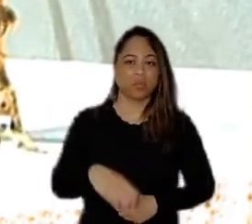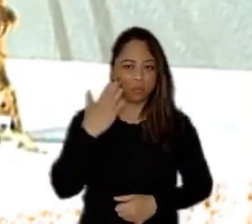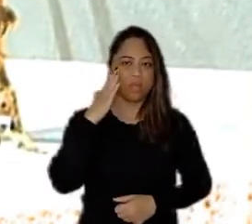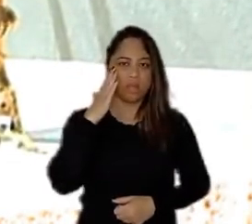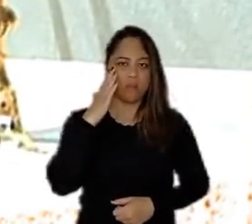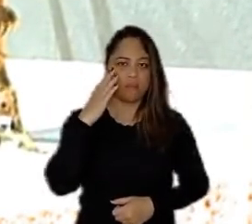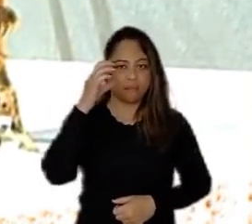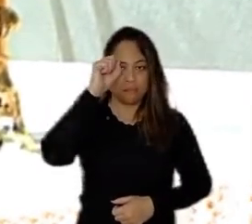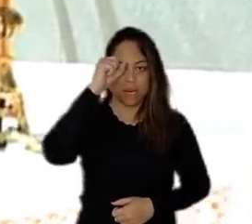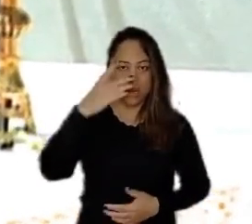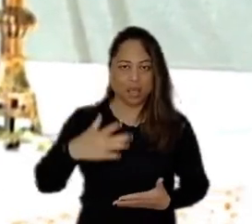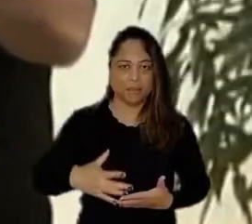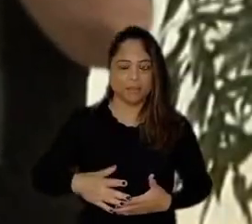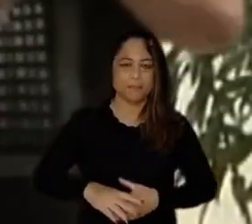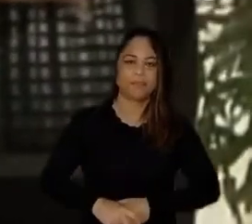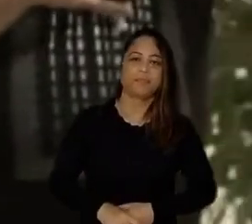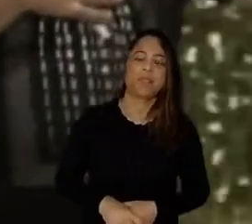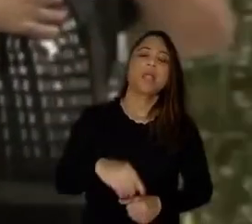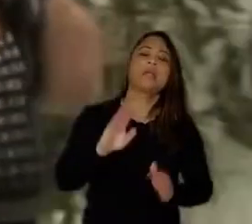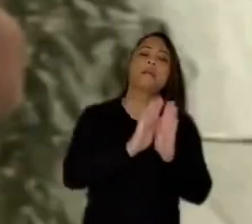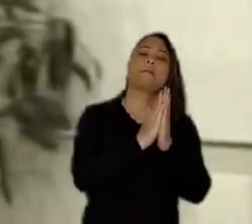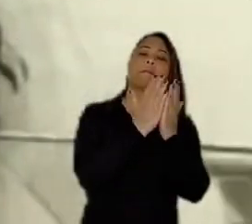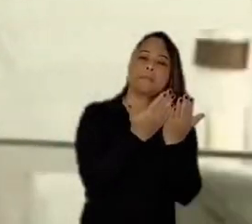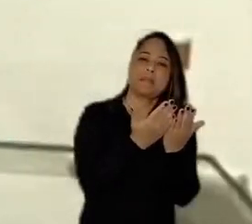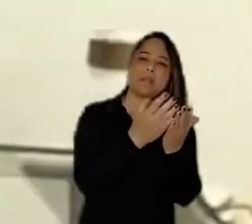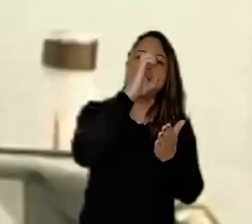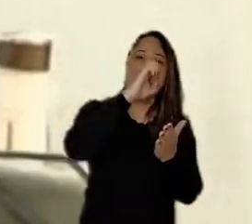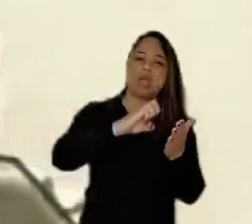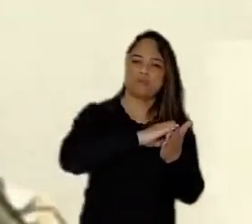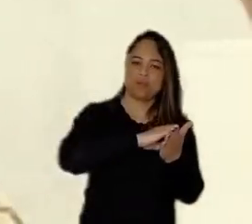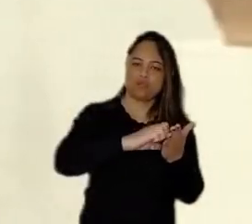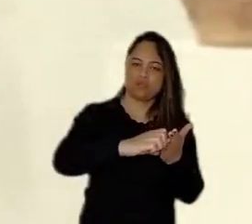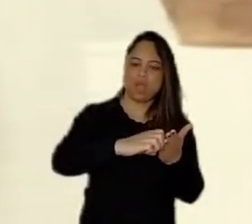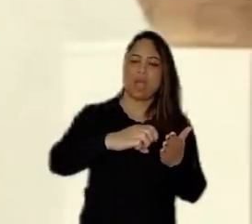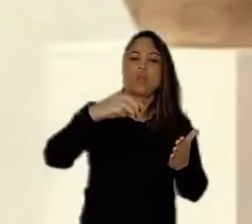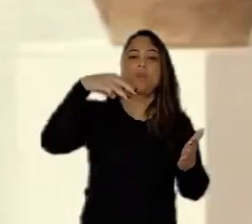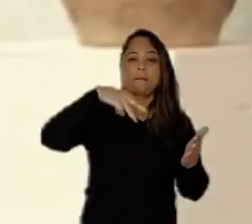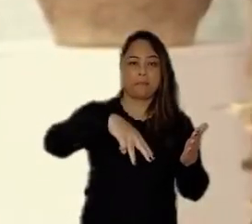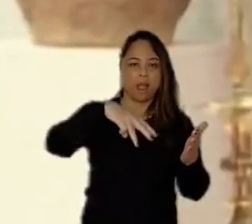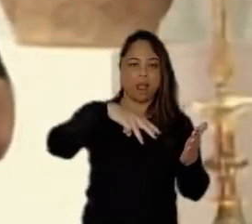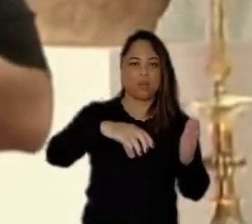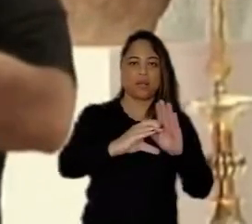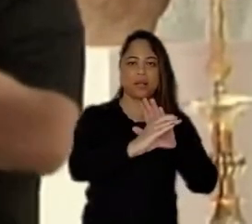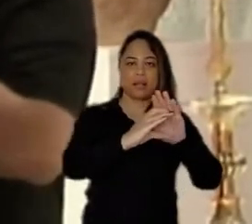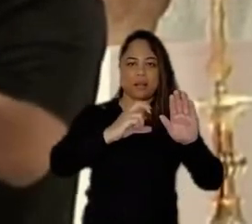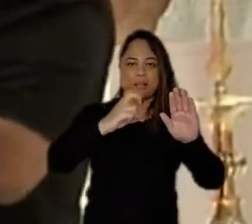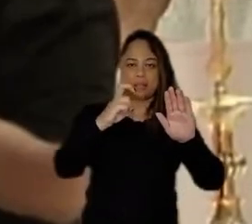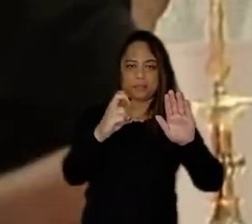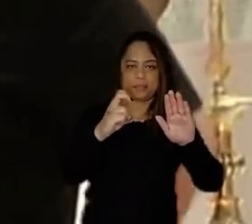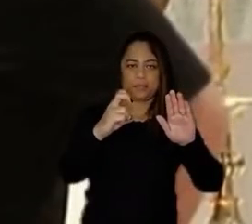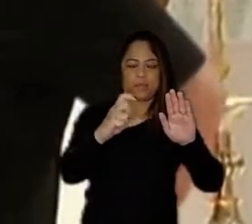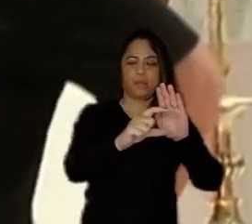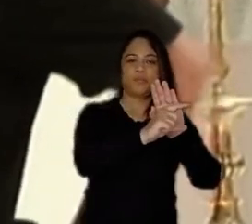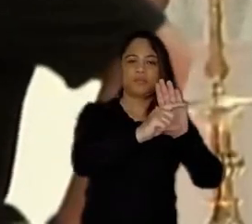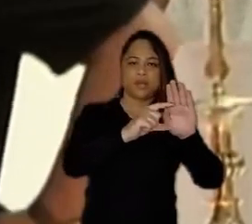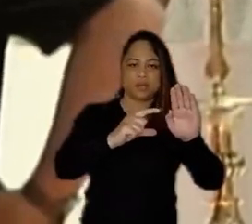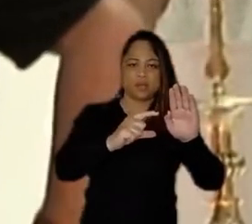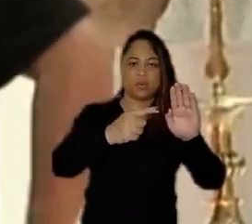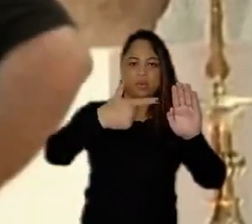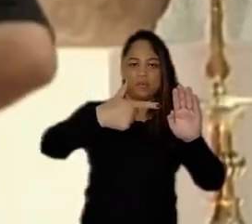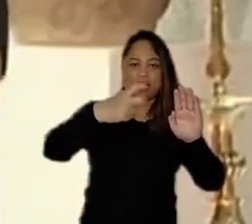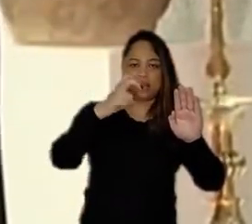isso? Abre comigo, você que está com a sua Bíblia, Evangelho de São Marcos, capítulo 5,